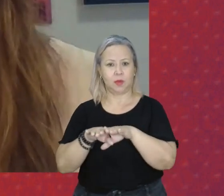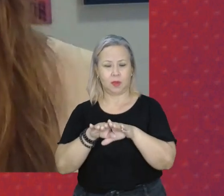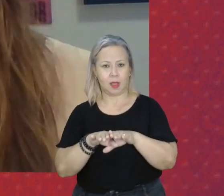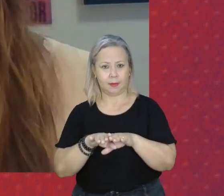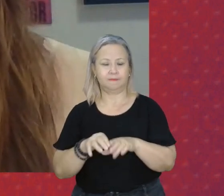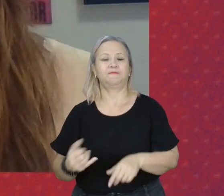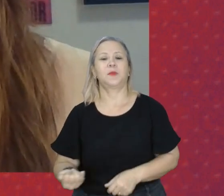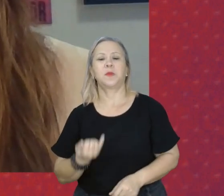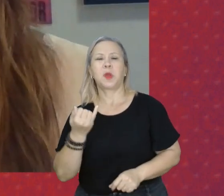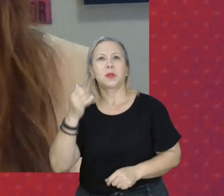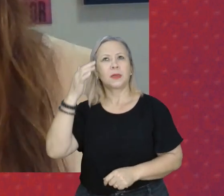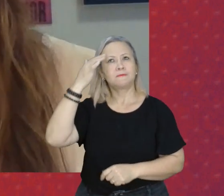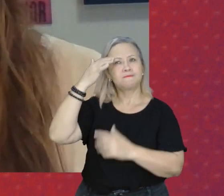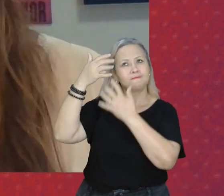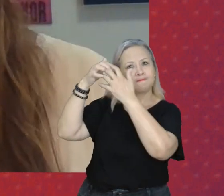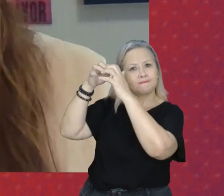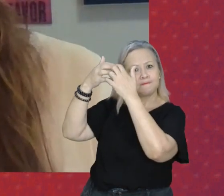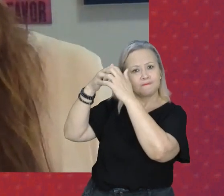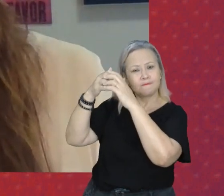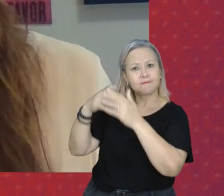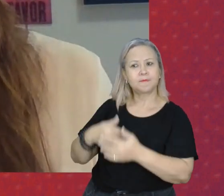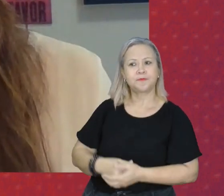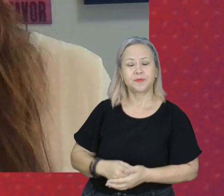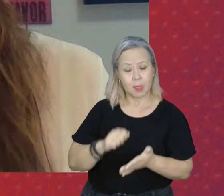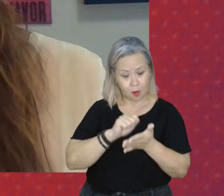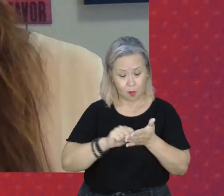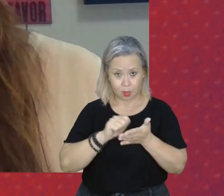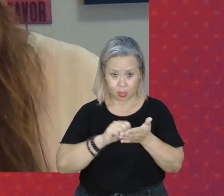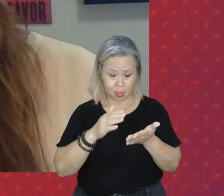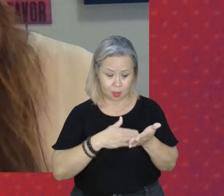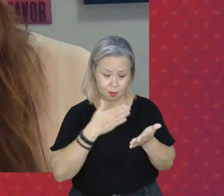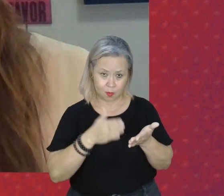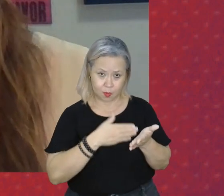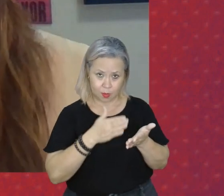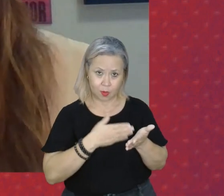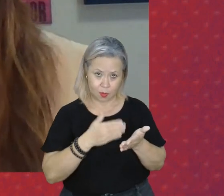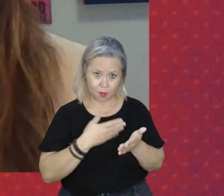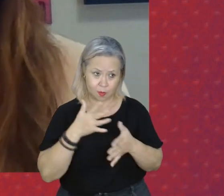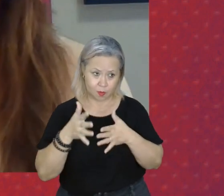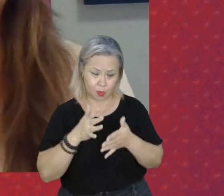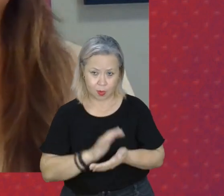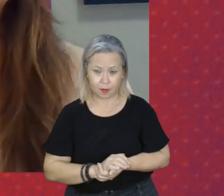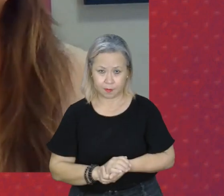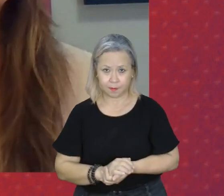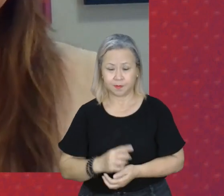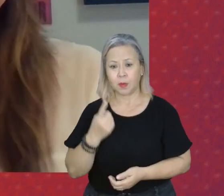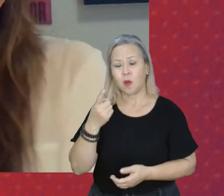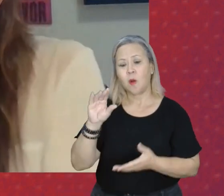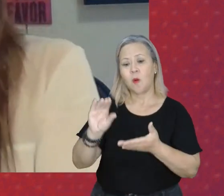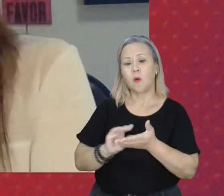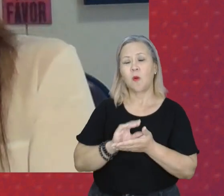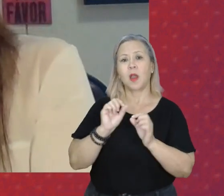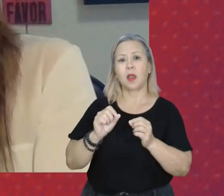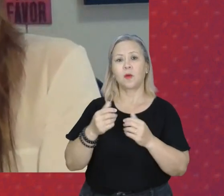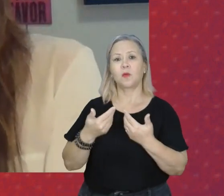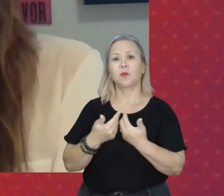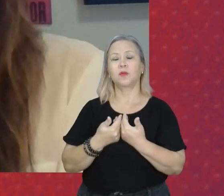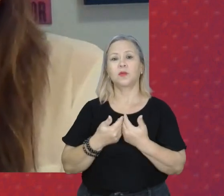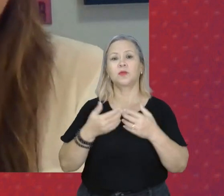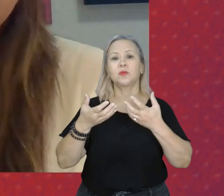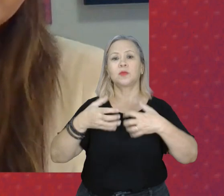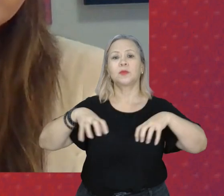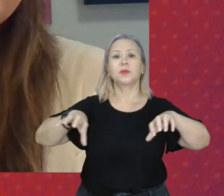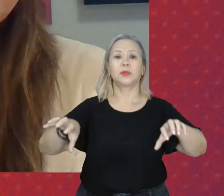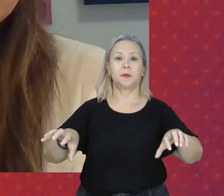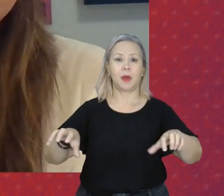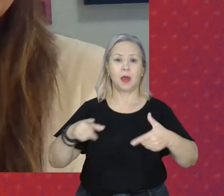importante que se pensasse, e eu até escrevo sobre isso no meu livro, eu proponho isso no meu livro, um recurso separado